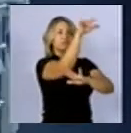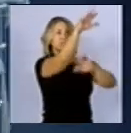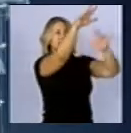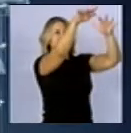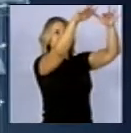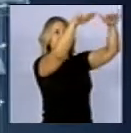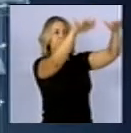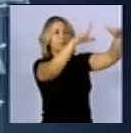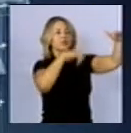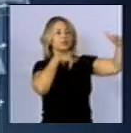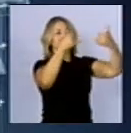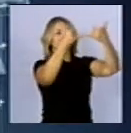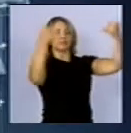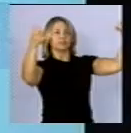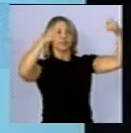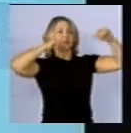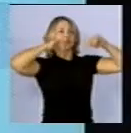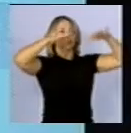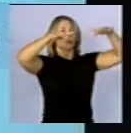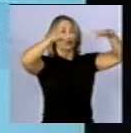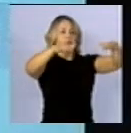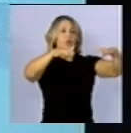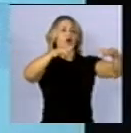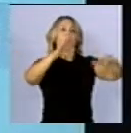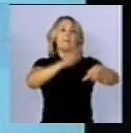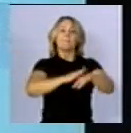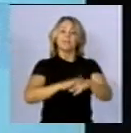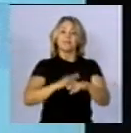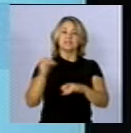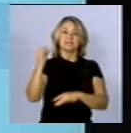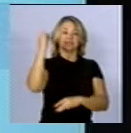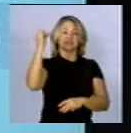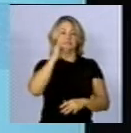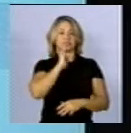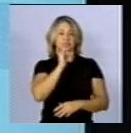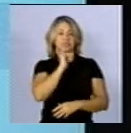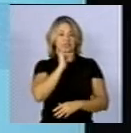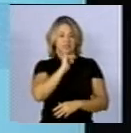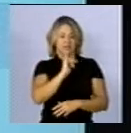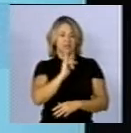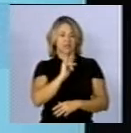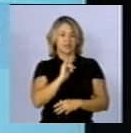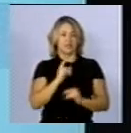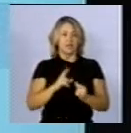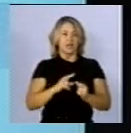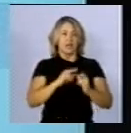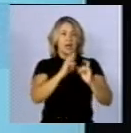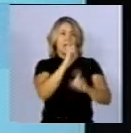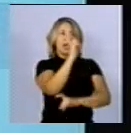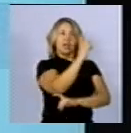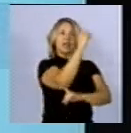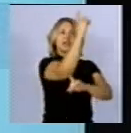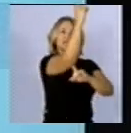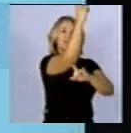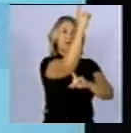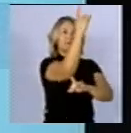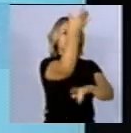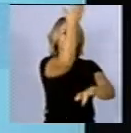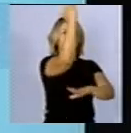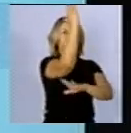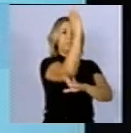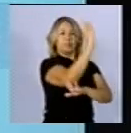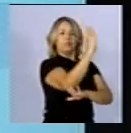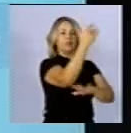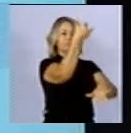circula a corrente uma das formas que nós íamos seria por exemplo a elevação dos suportes e portanto o